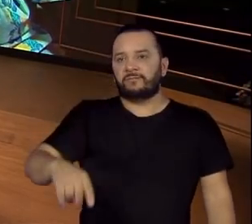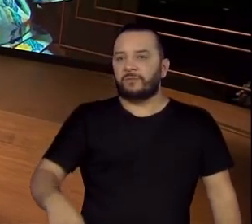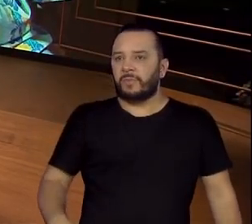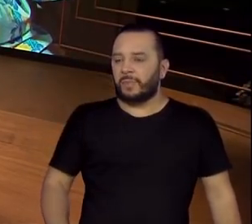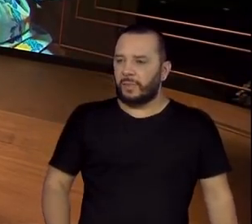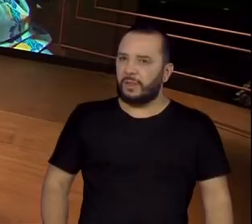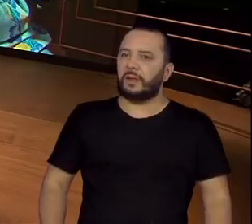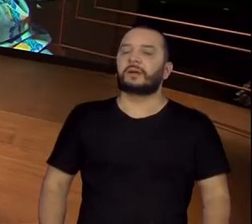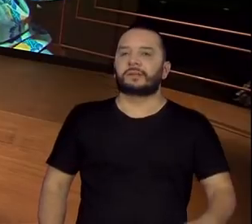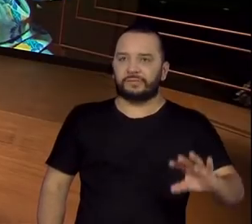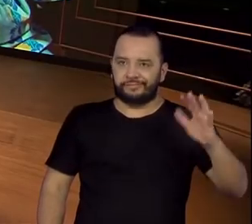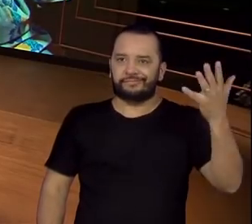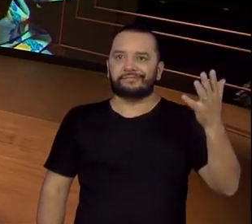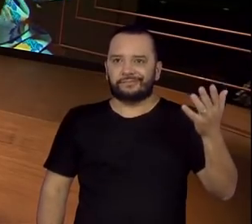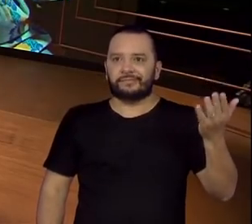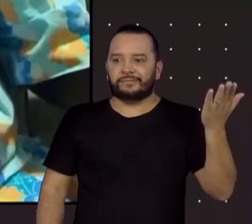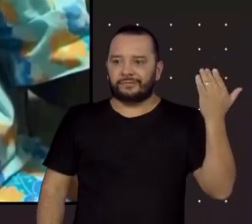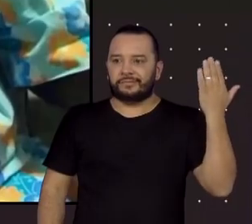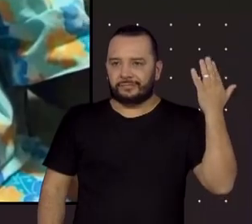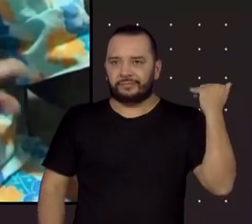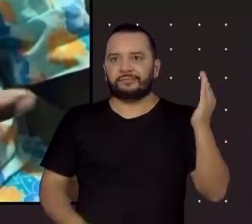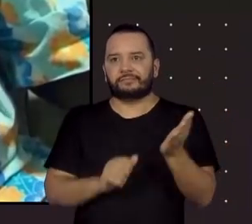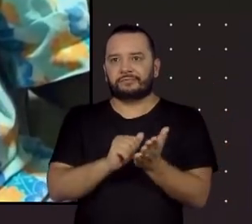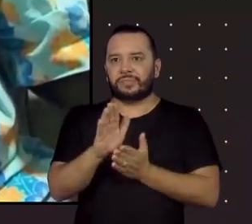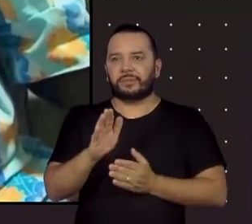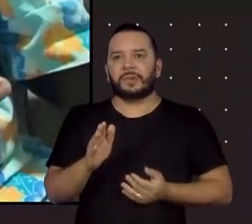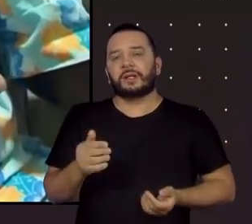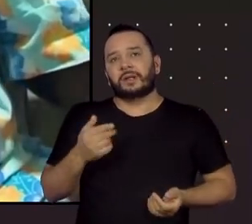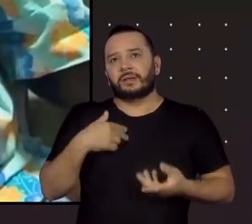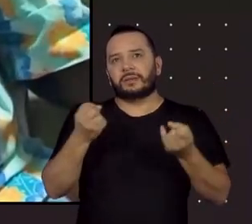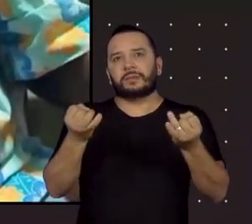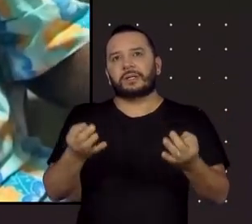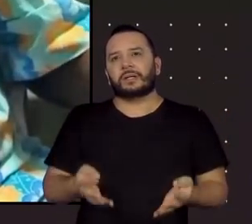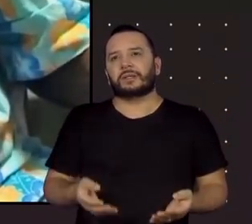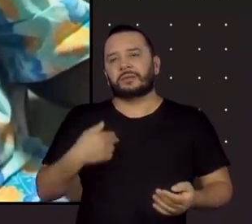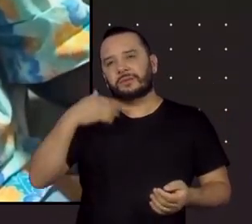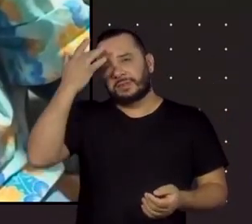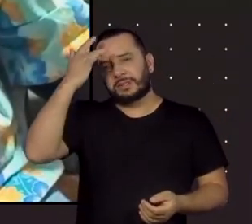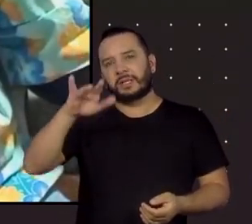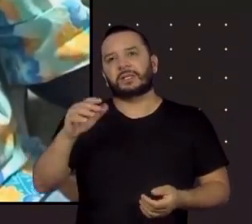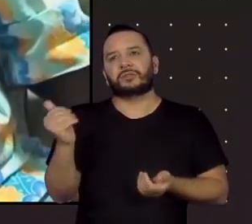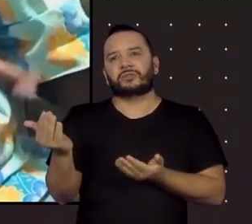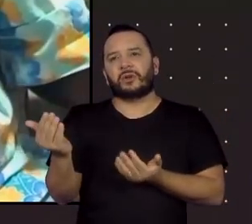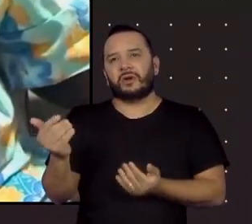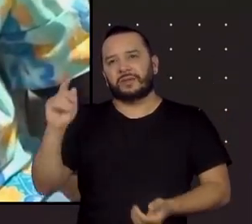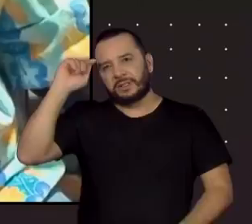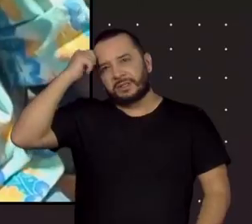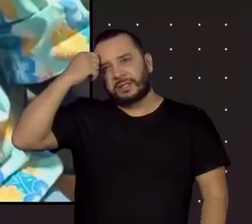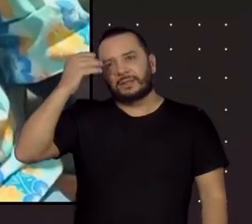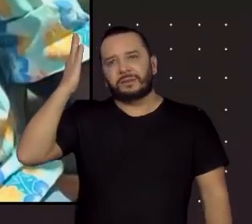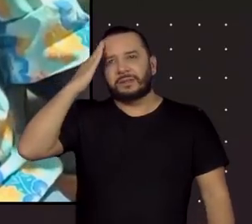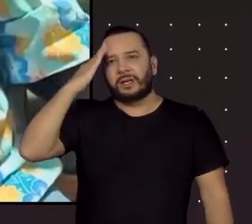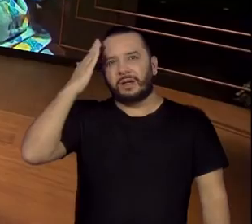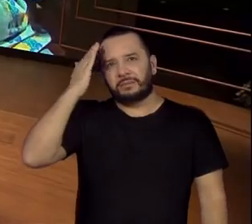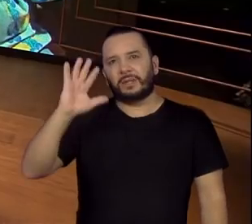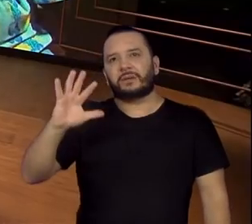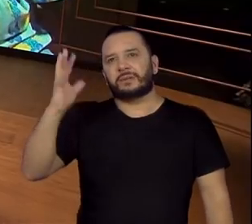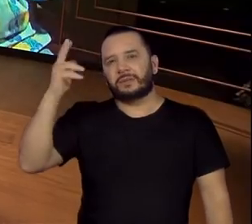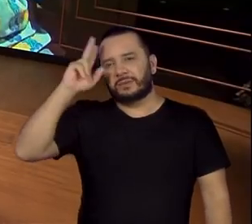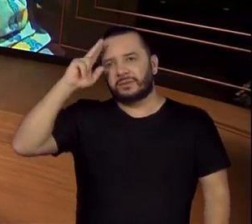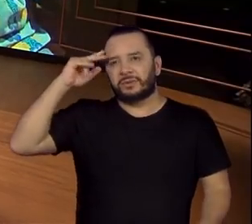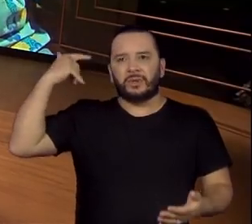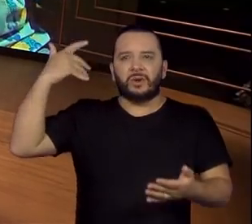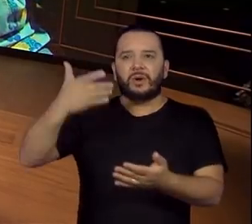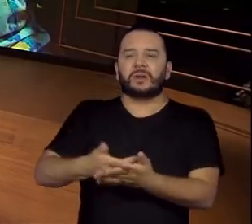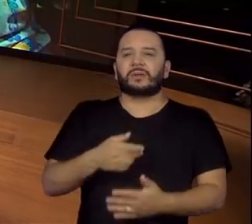né? Eu estou falando isso, mas não sei se os jovens, principalmente os jovens negros, sabem disso, dessa história. Estou contando aqui